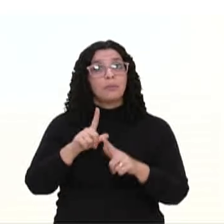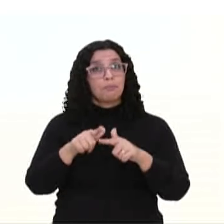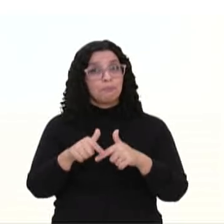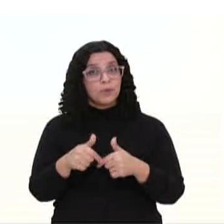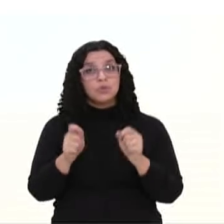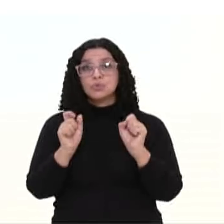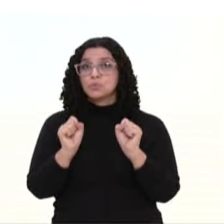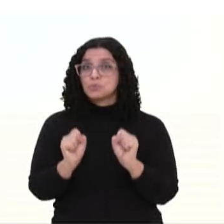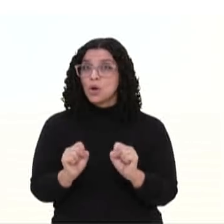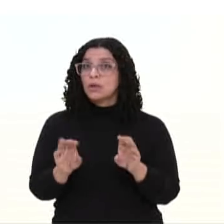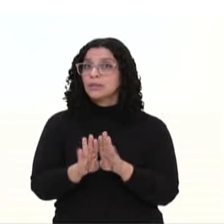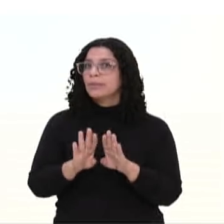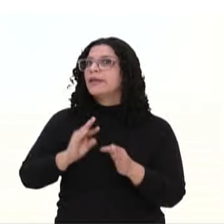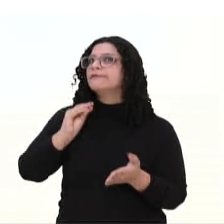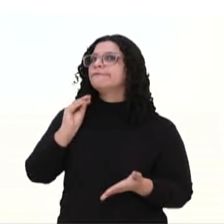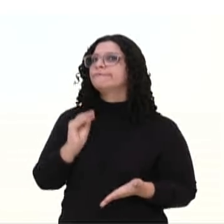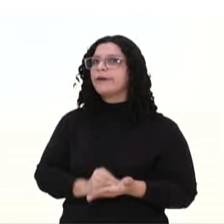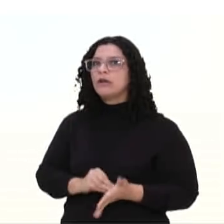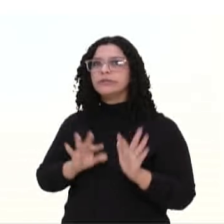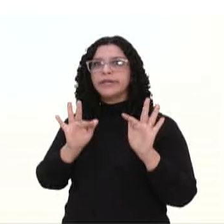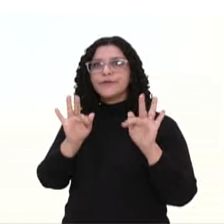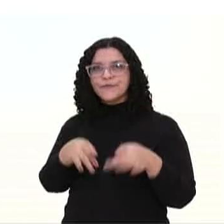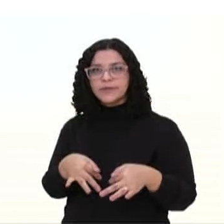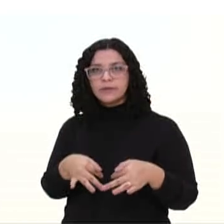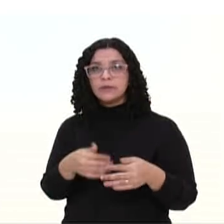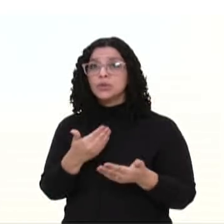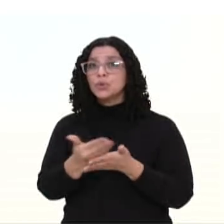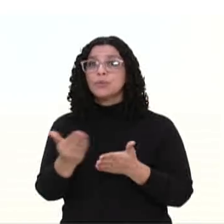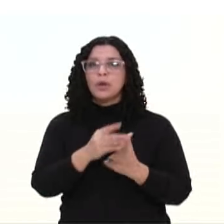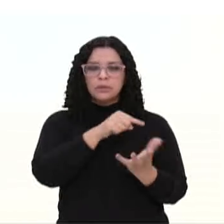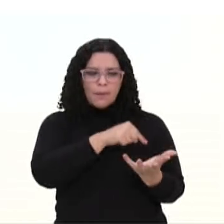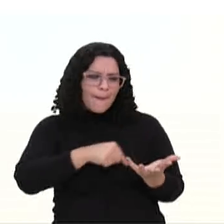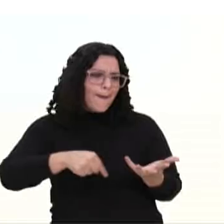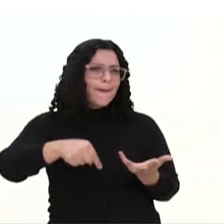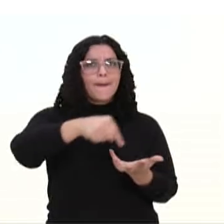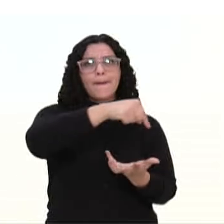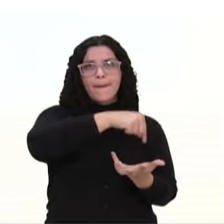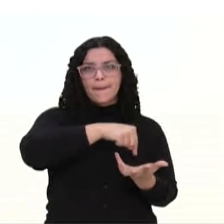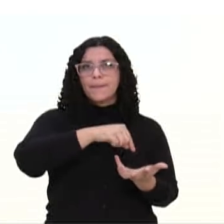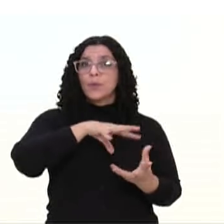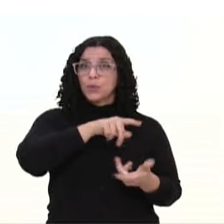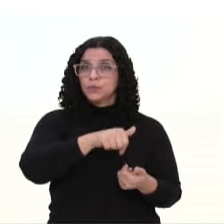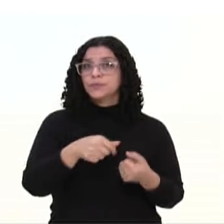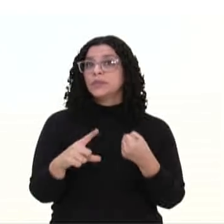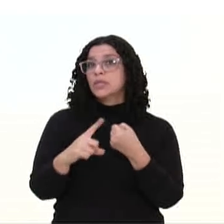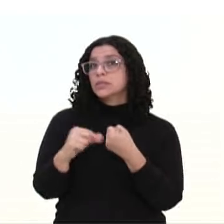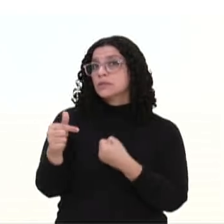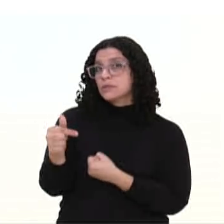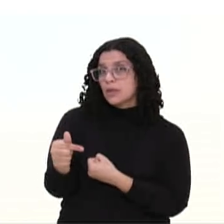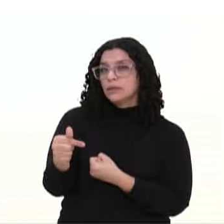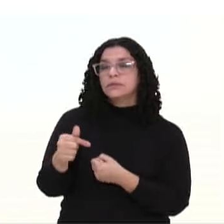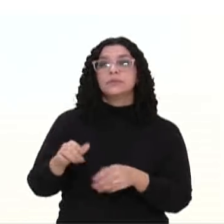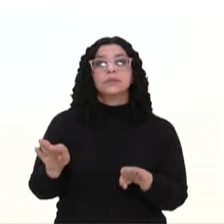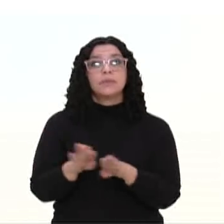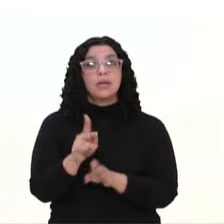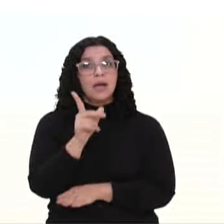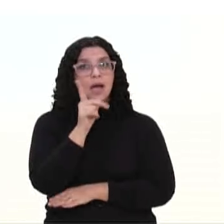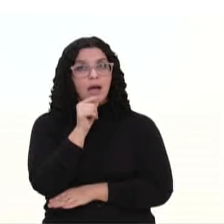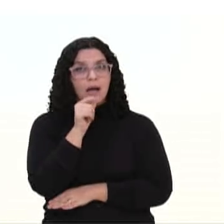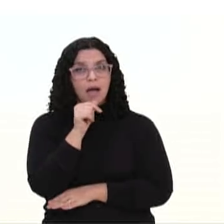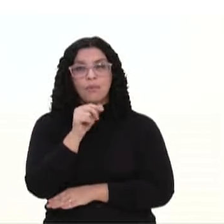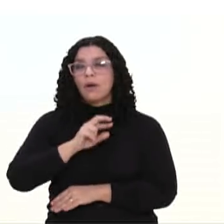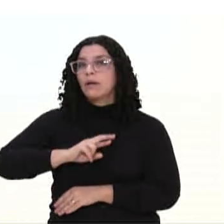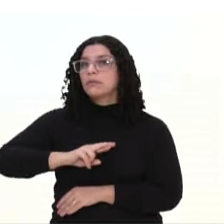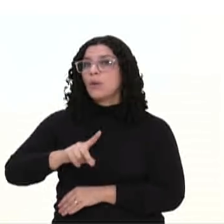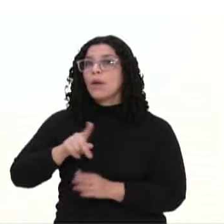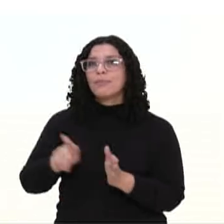muito bem escassear em qualquer região do mundo. Artigo 7º. A água não